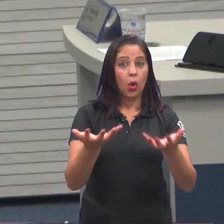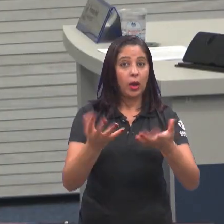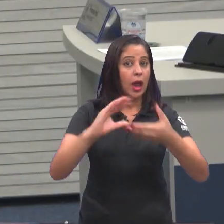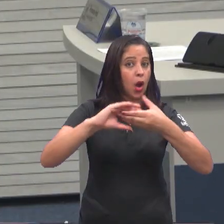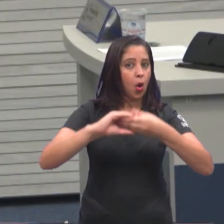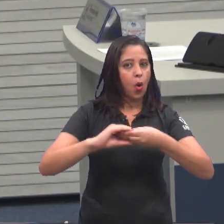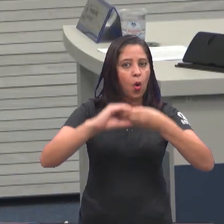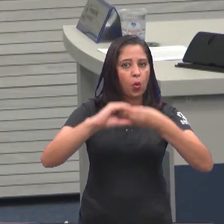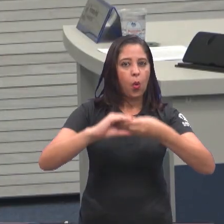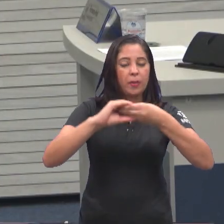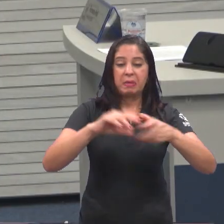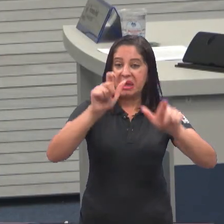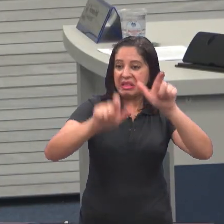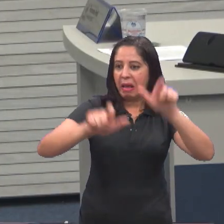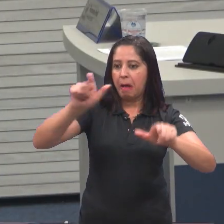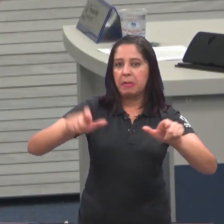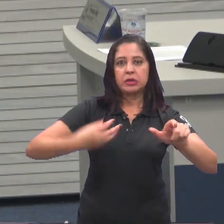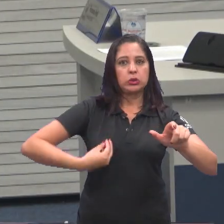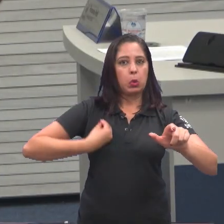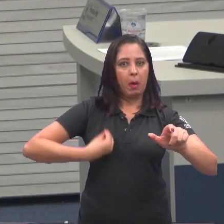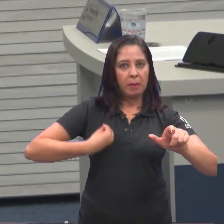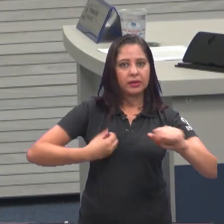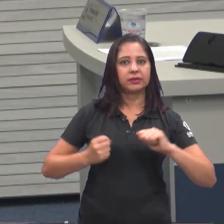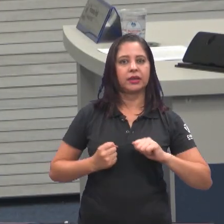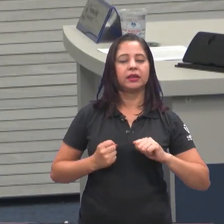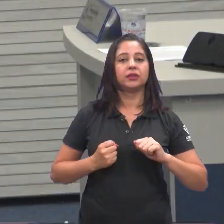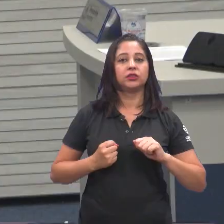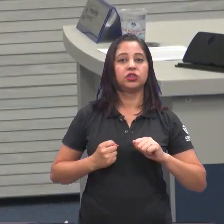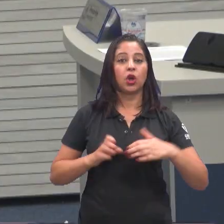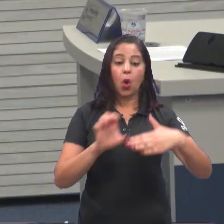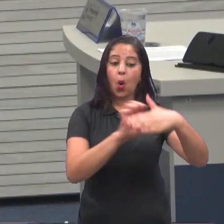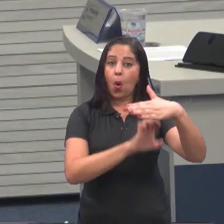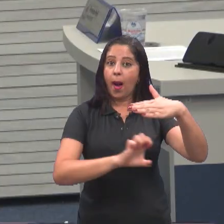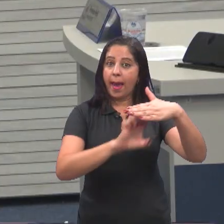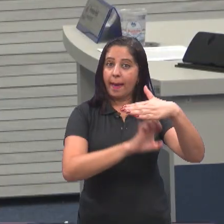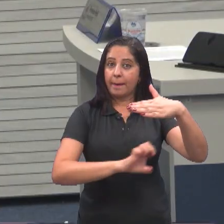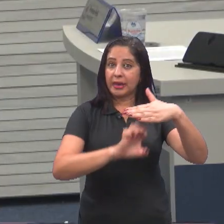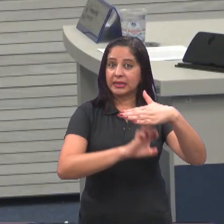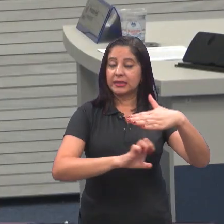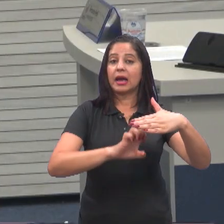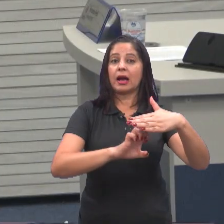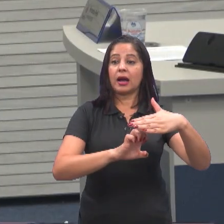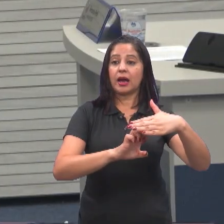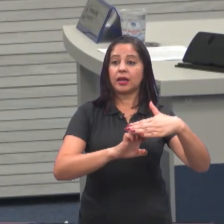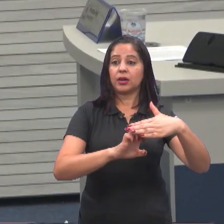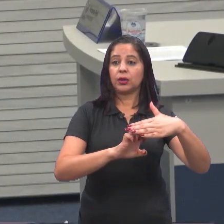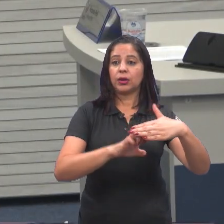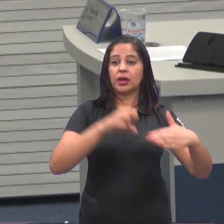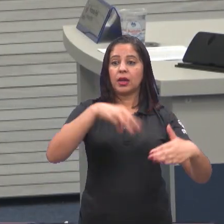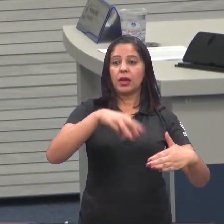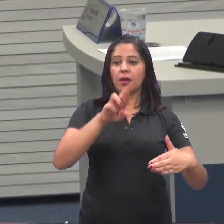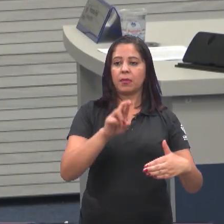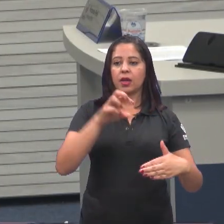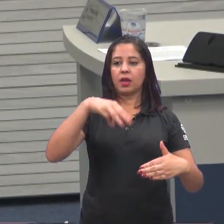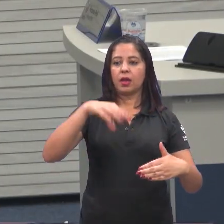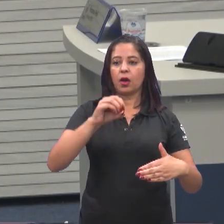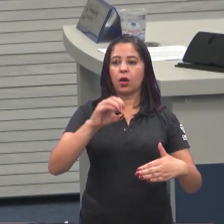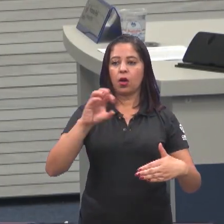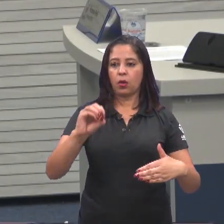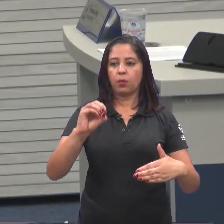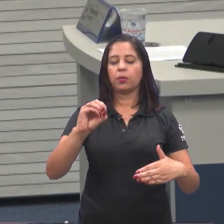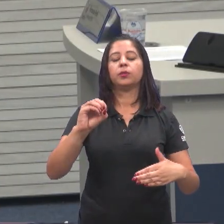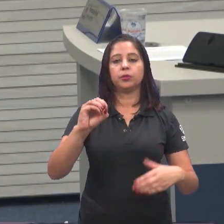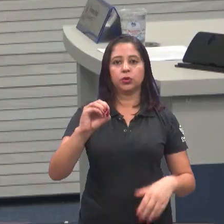pessoas que estão aqui hoje, os empresários, inclusive do Mr. Mu, o Bruno e o Luiz Fernando, que estão aqui presentes, sejam